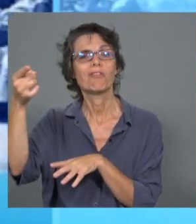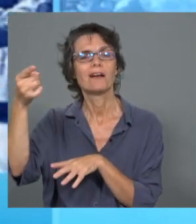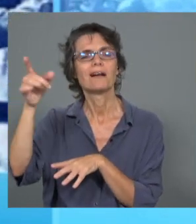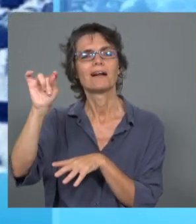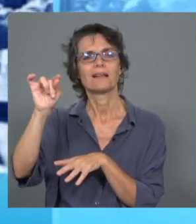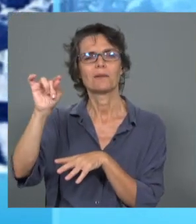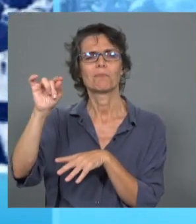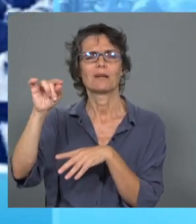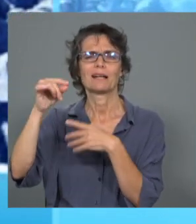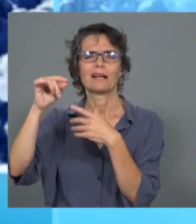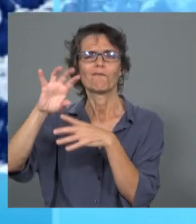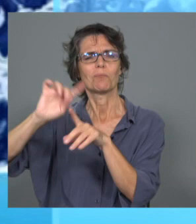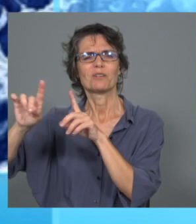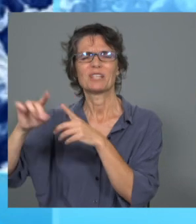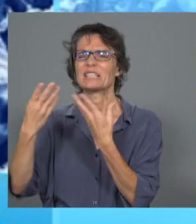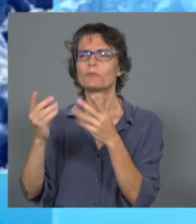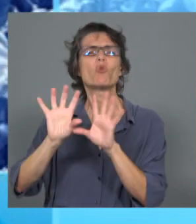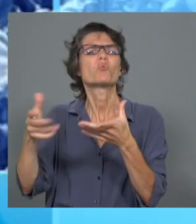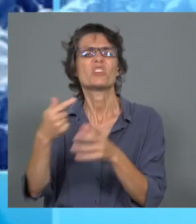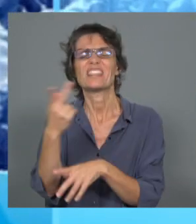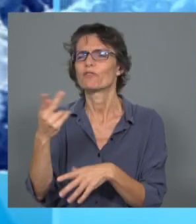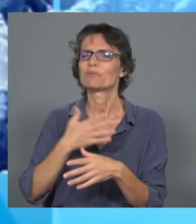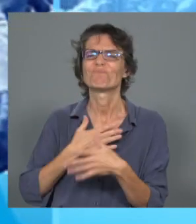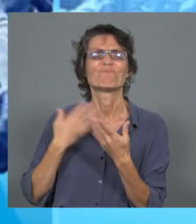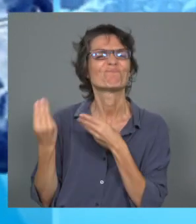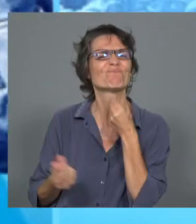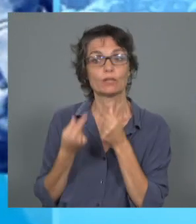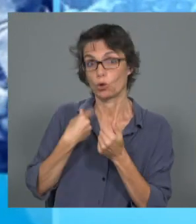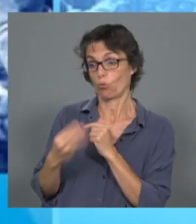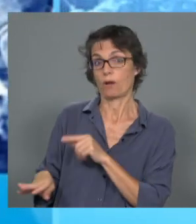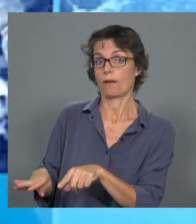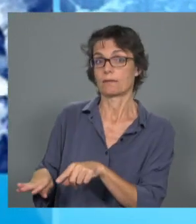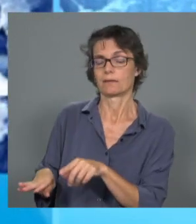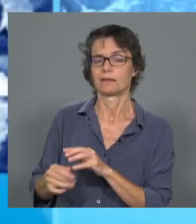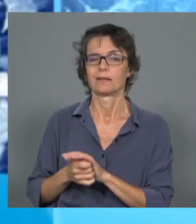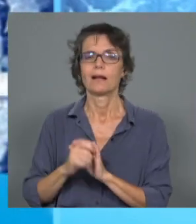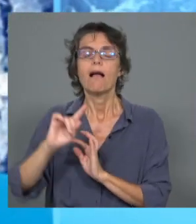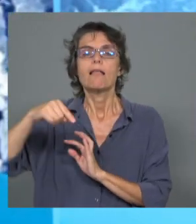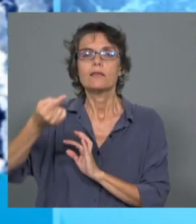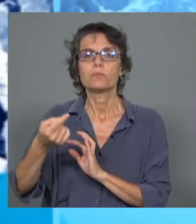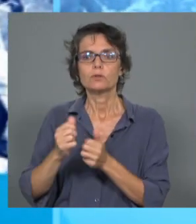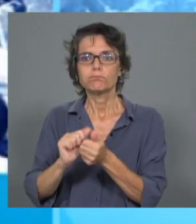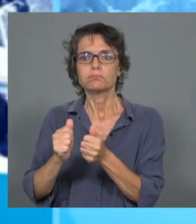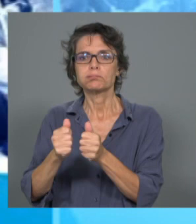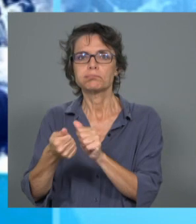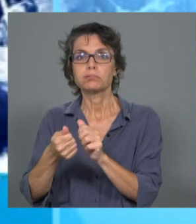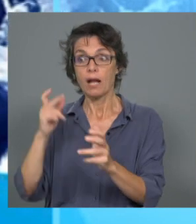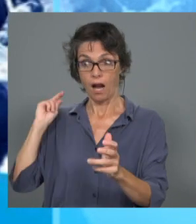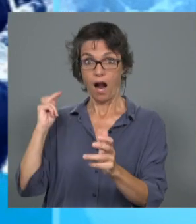eram aborrecidas. A televisão é que era aborrecida. Mas depois houve, de facto, uma grande alteração e queria aproveitar estes 25